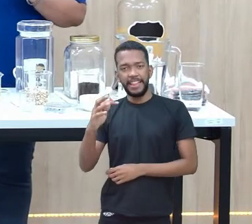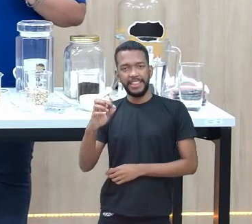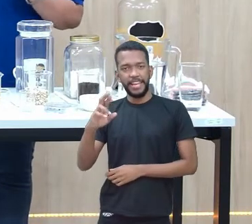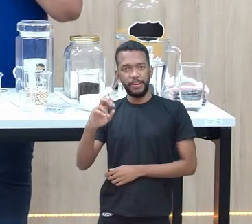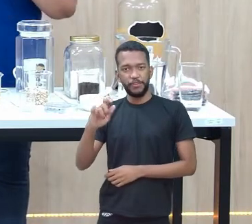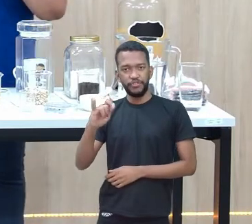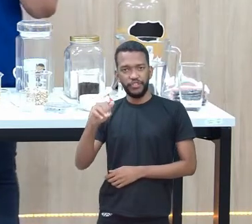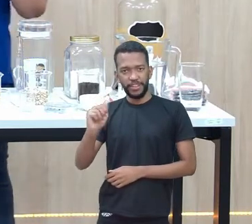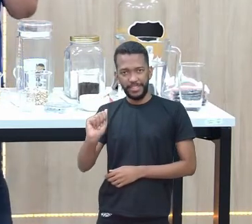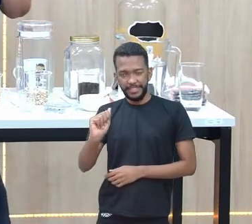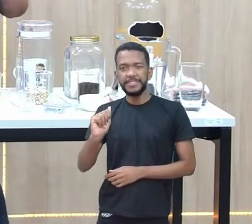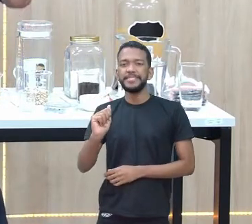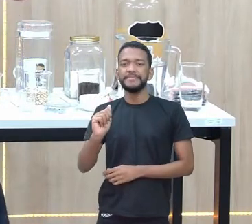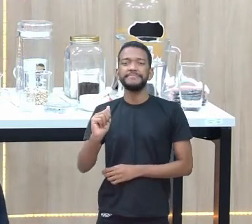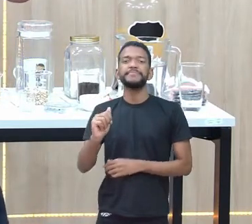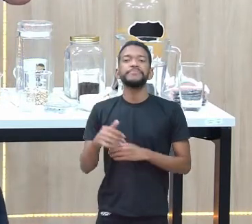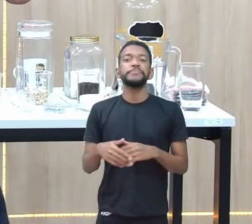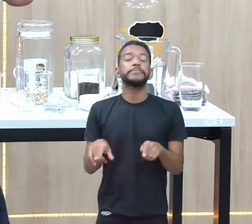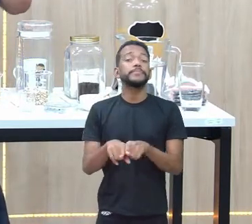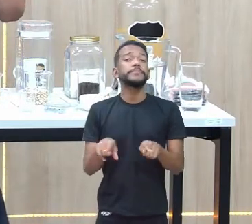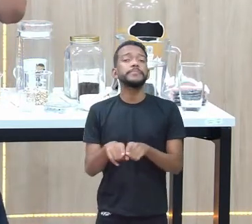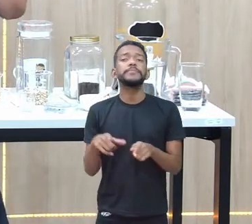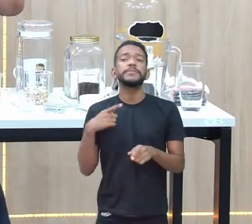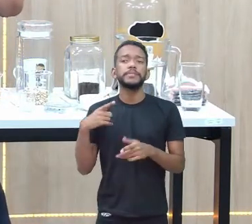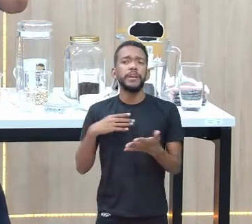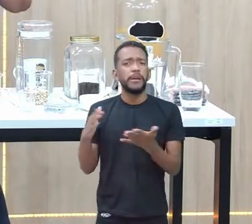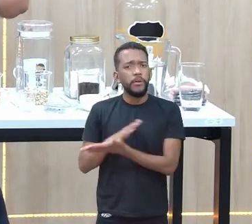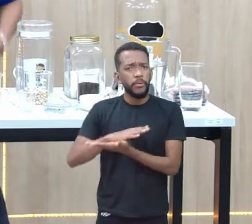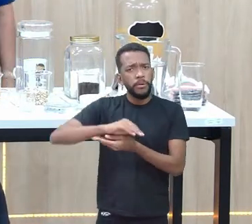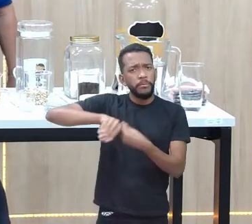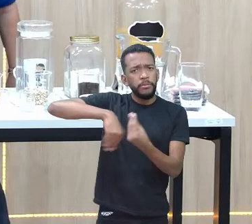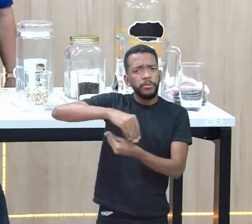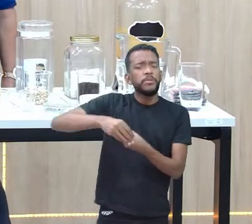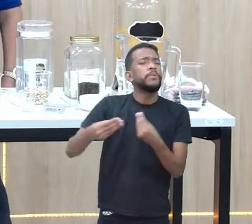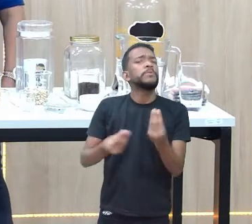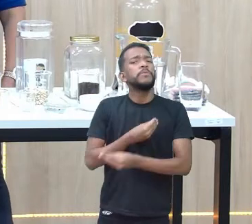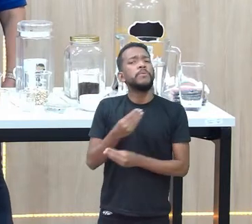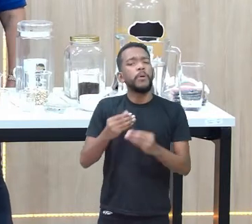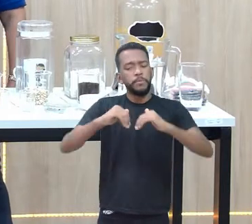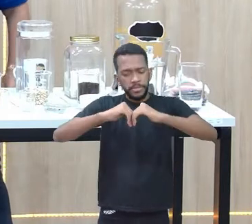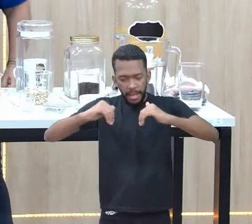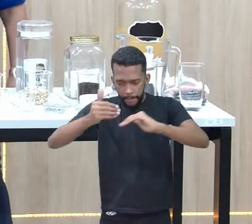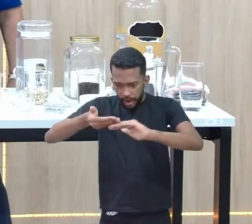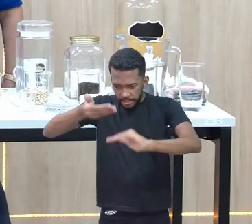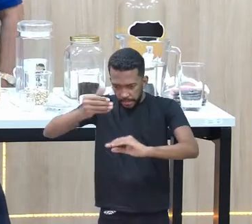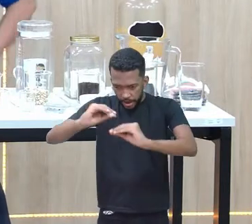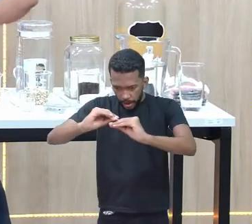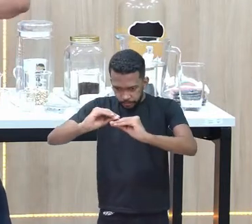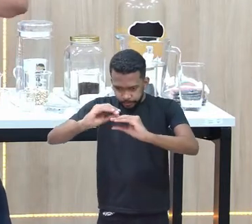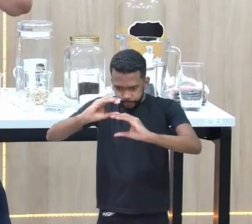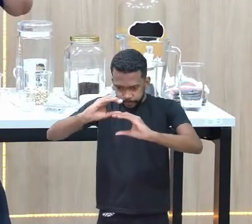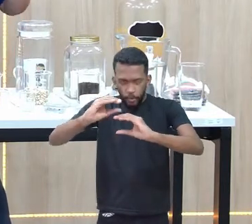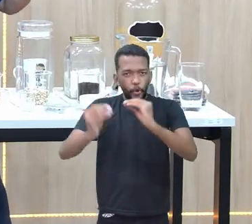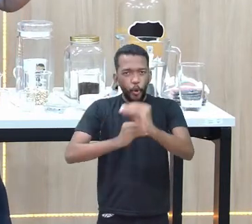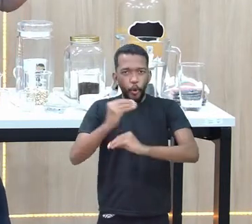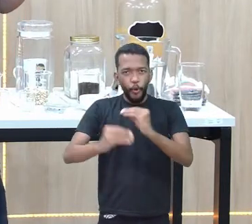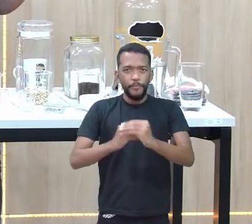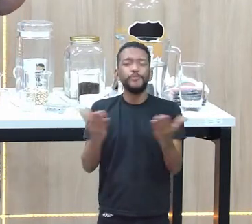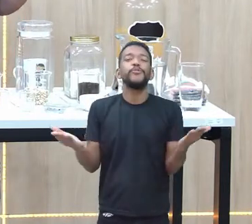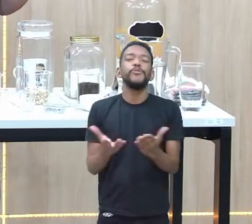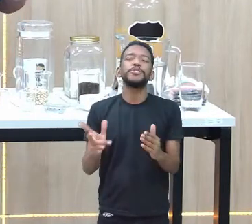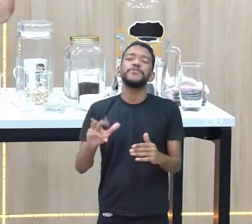mistura. E vamos também já começar a pensar como separar essas misturas, porque hoje nós teremos